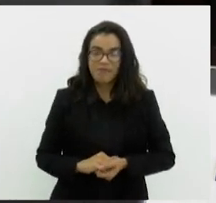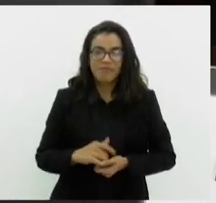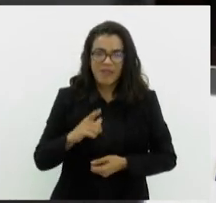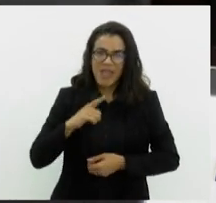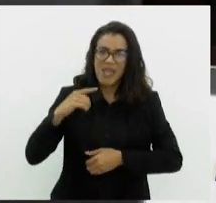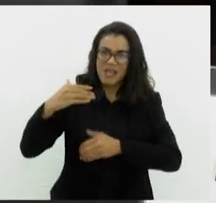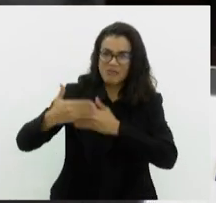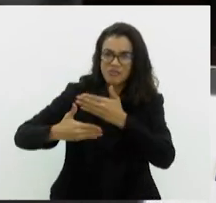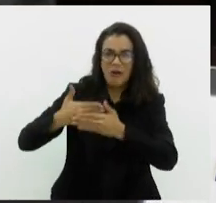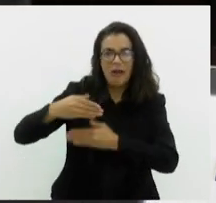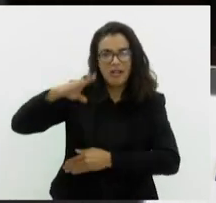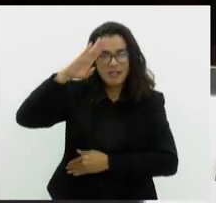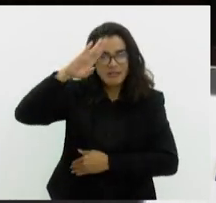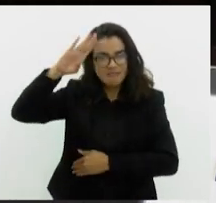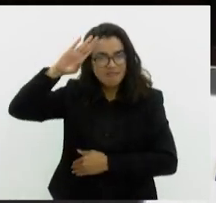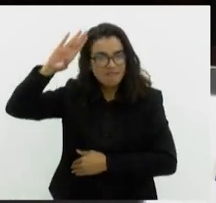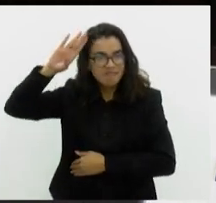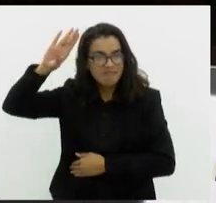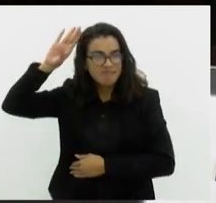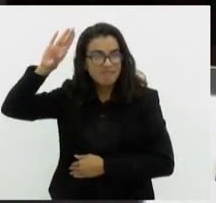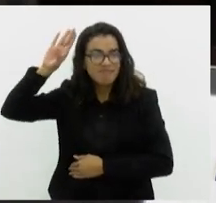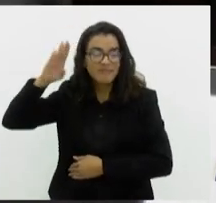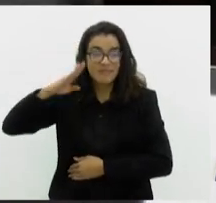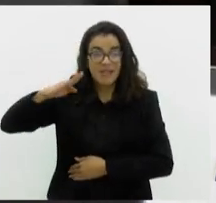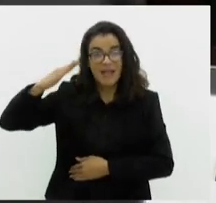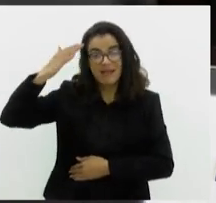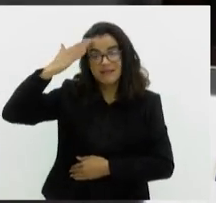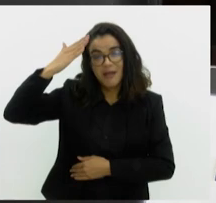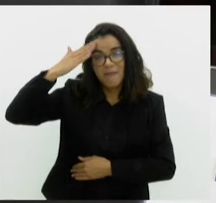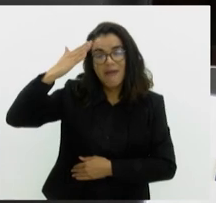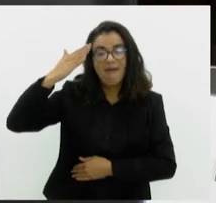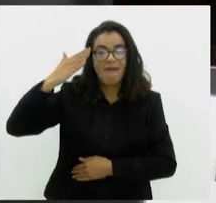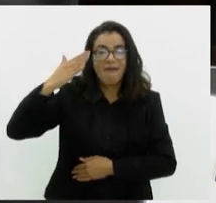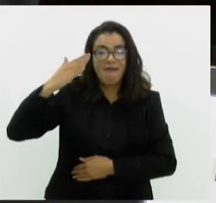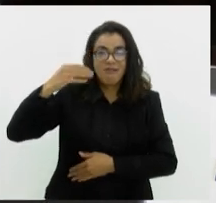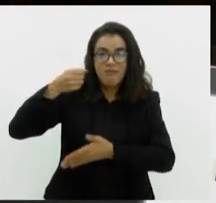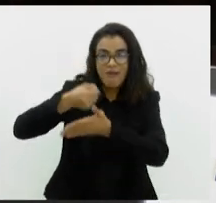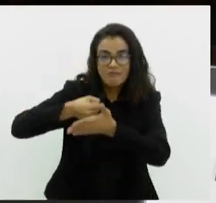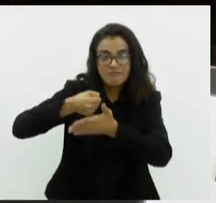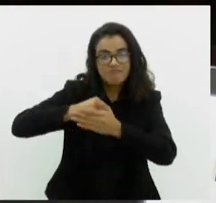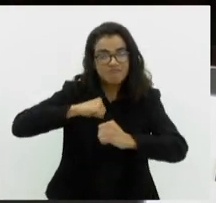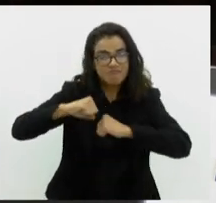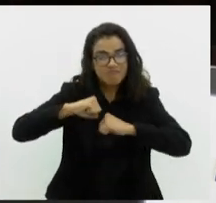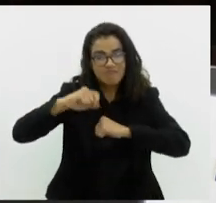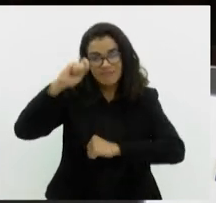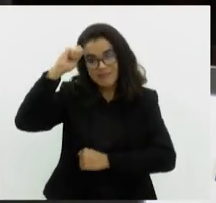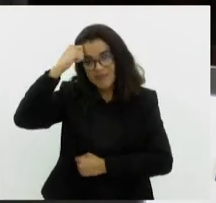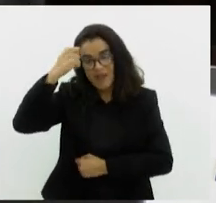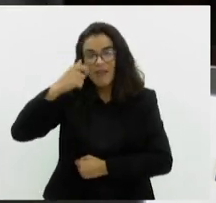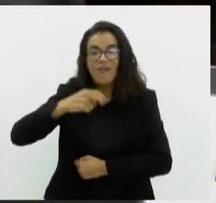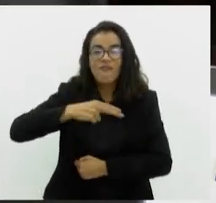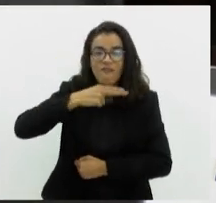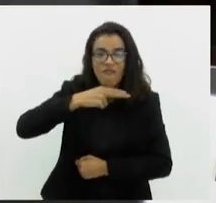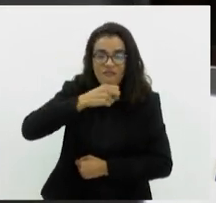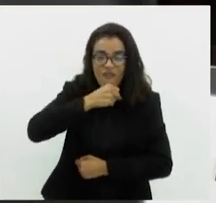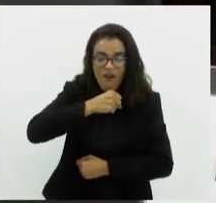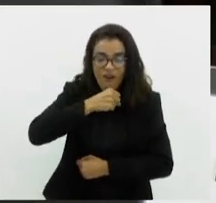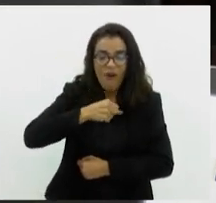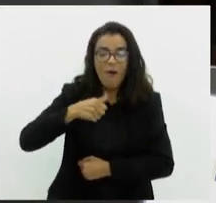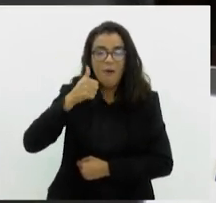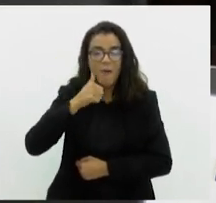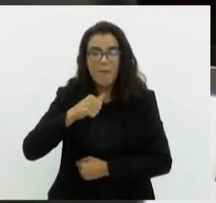história na academia, saberes populares, no ativismo negro, mas principalmente como avó, como mãe, uma